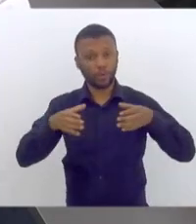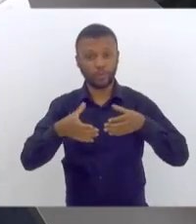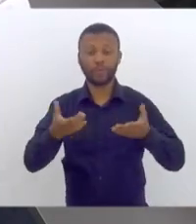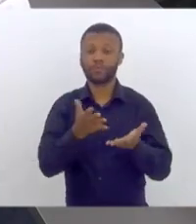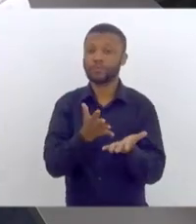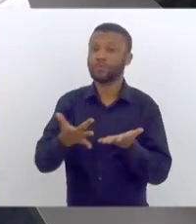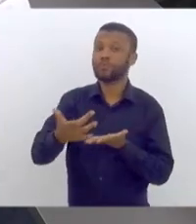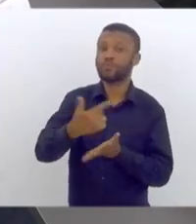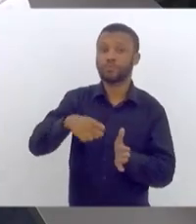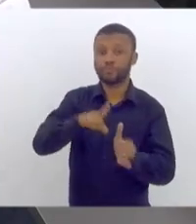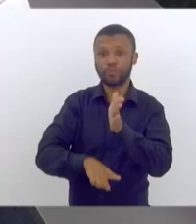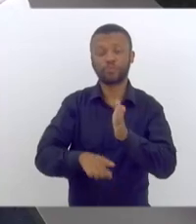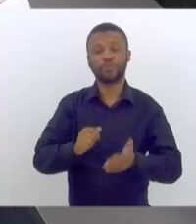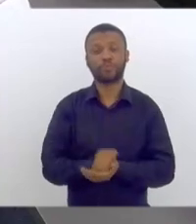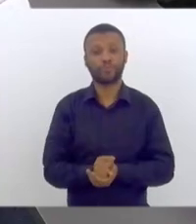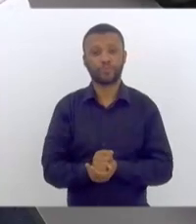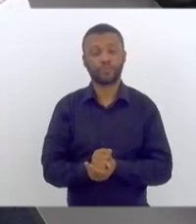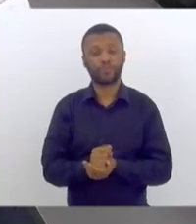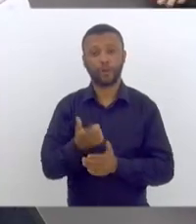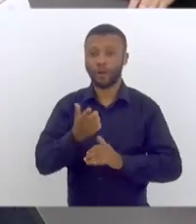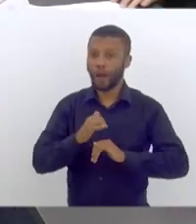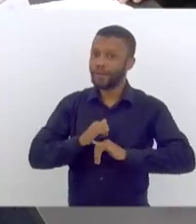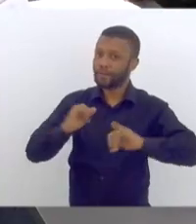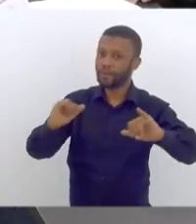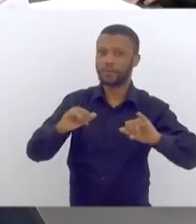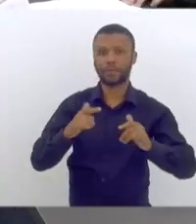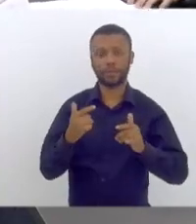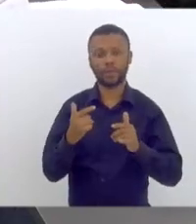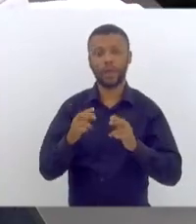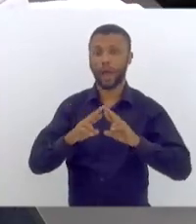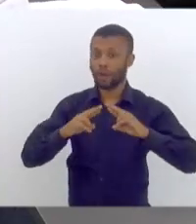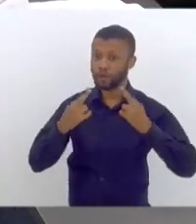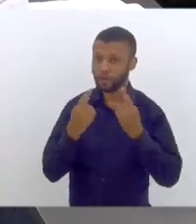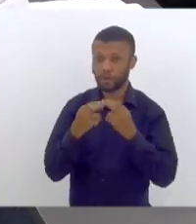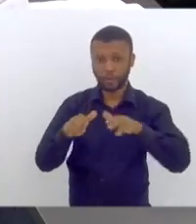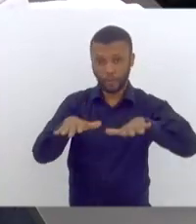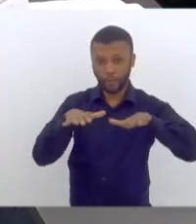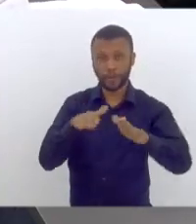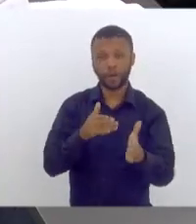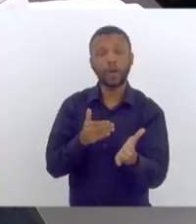dou por abertos trabalhos da décima audiência pública